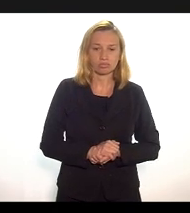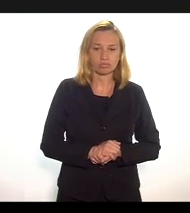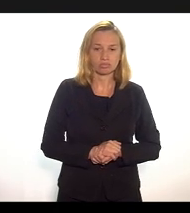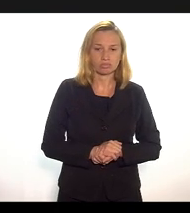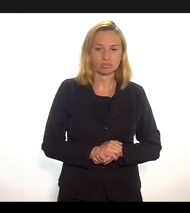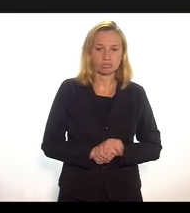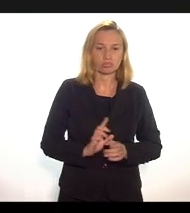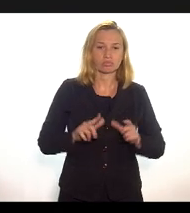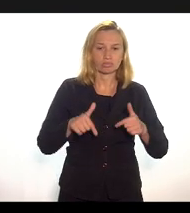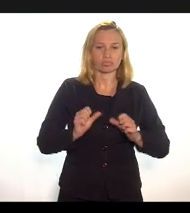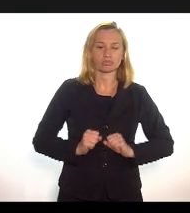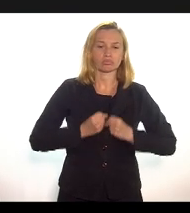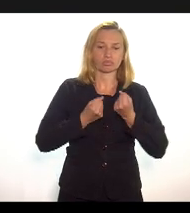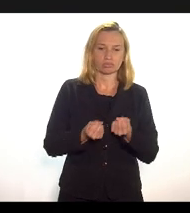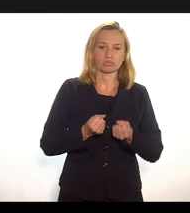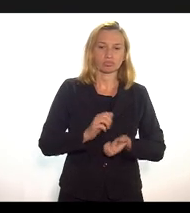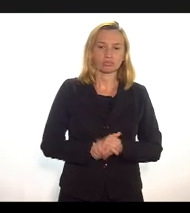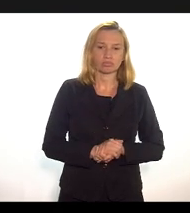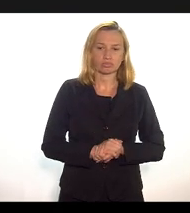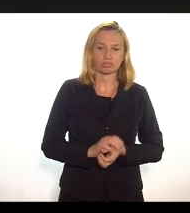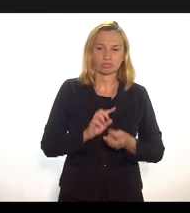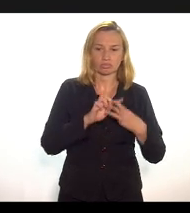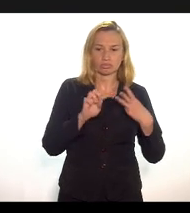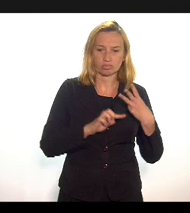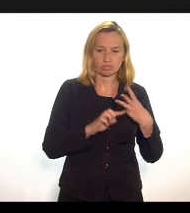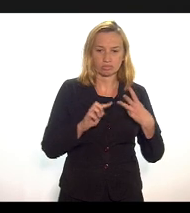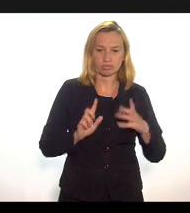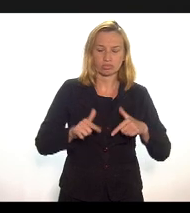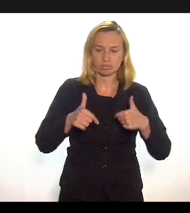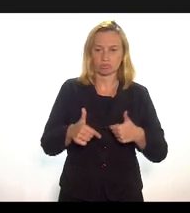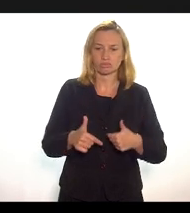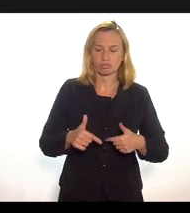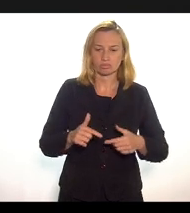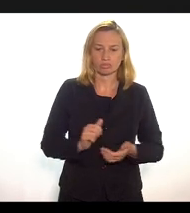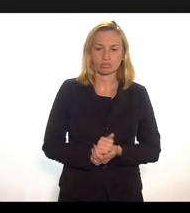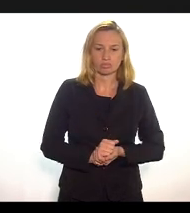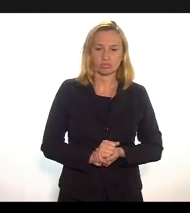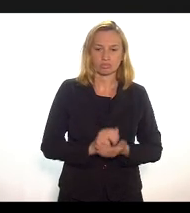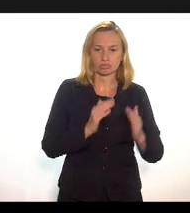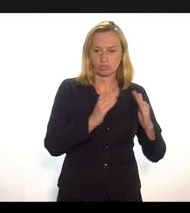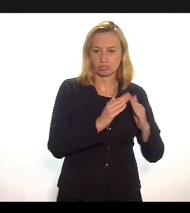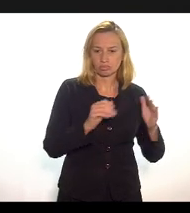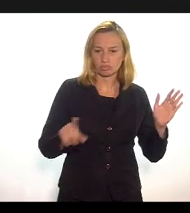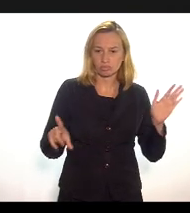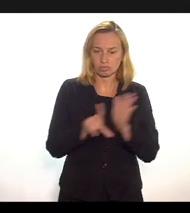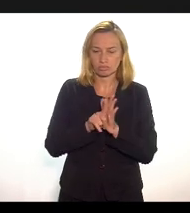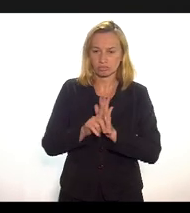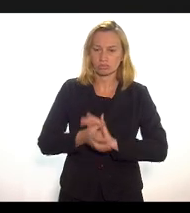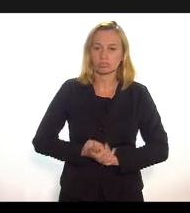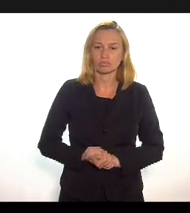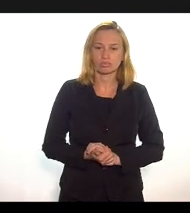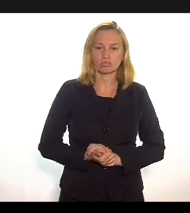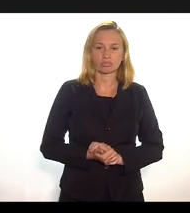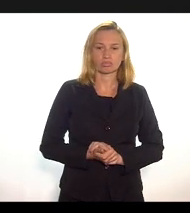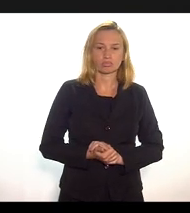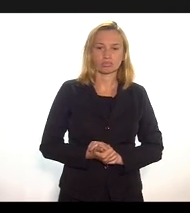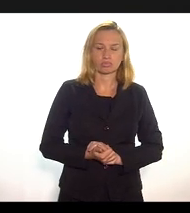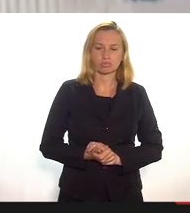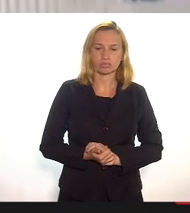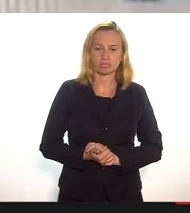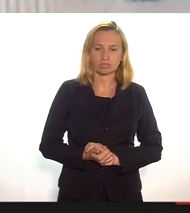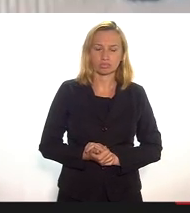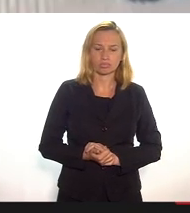de esforços, né, nas três esferas de atuação das casas legislativas, com as